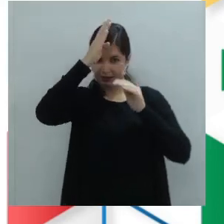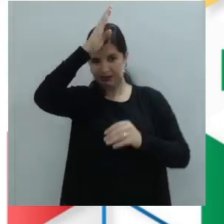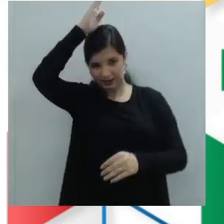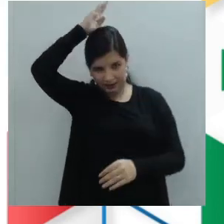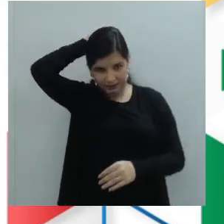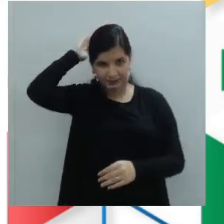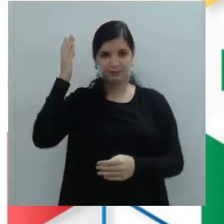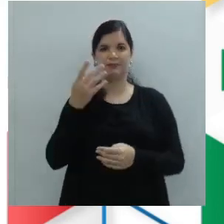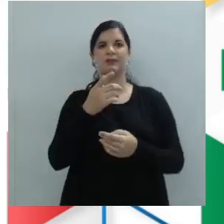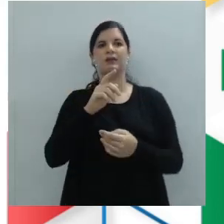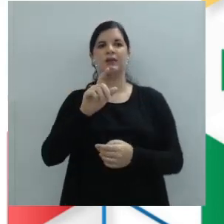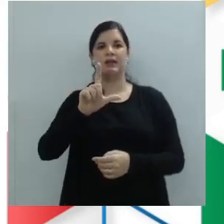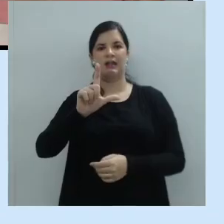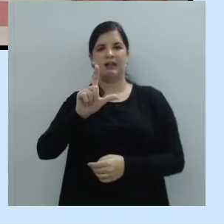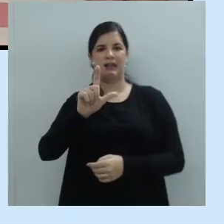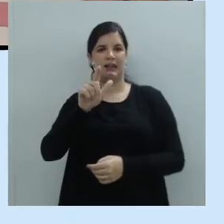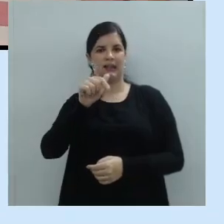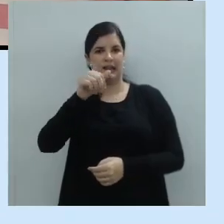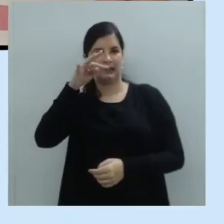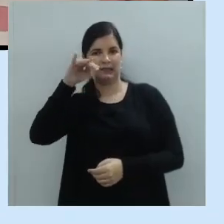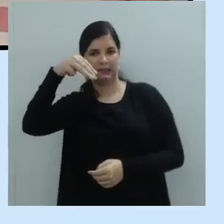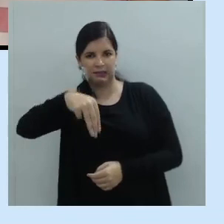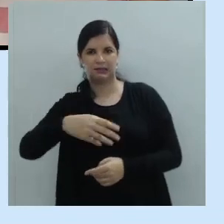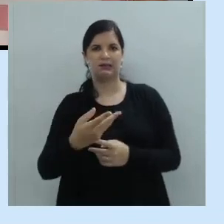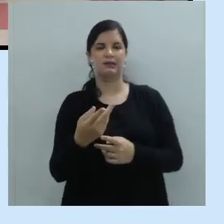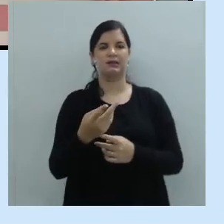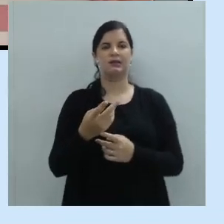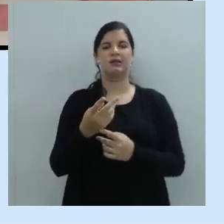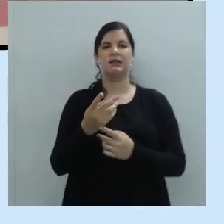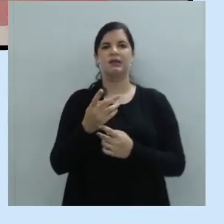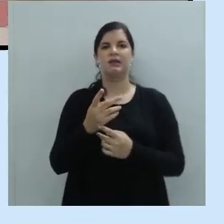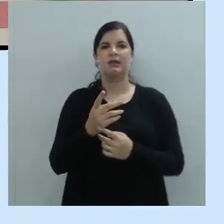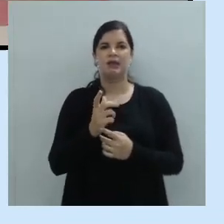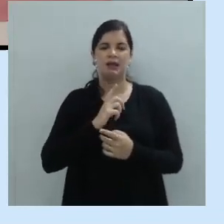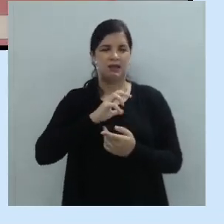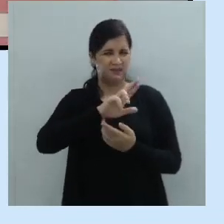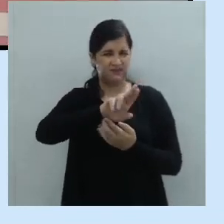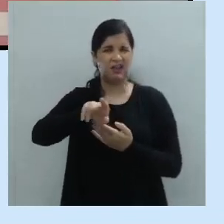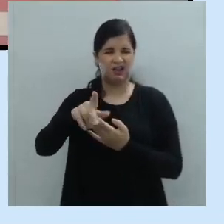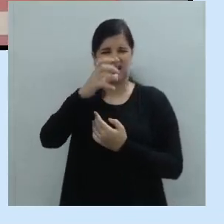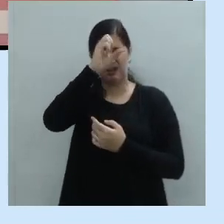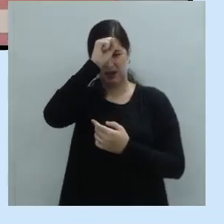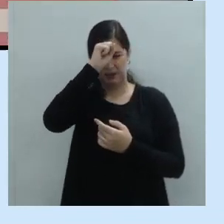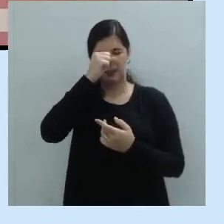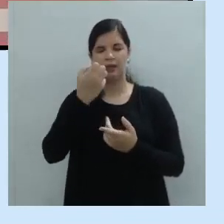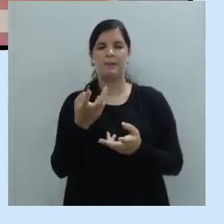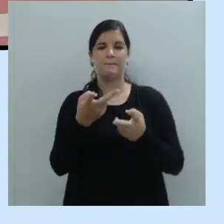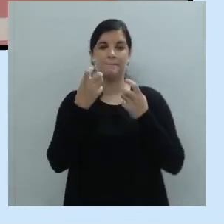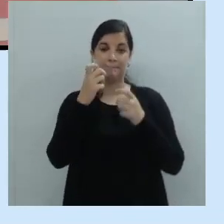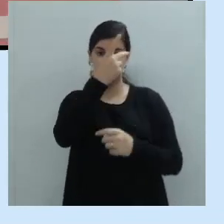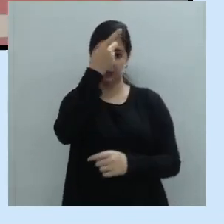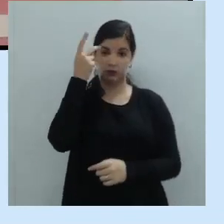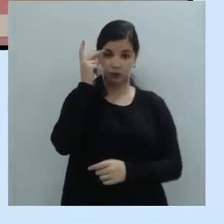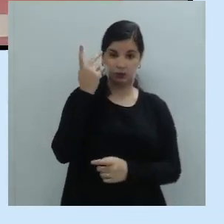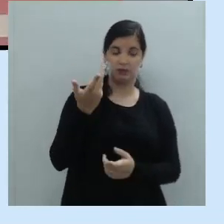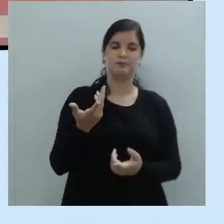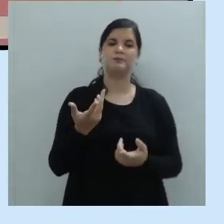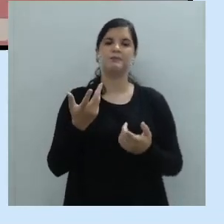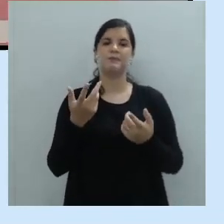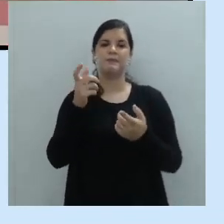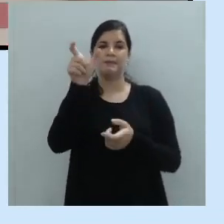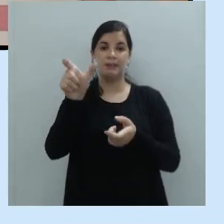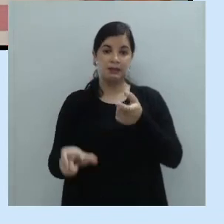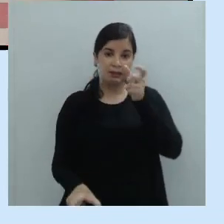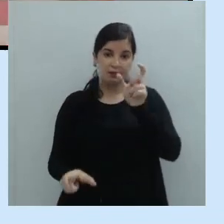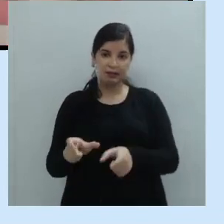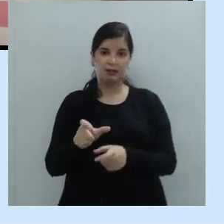esotérico. Aí já dá para vocês perceberem, já através deste personagem, desta figura, a